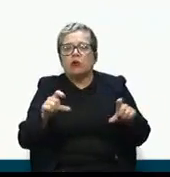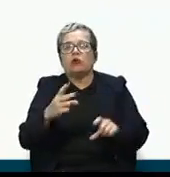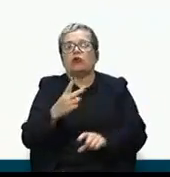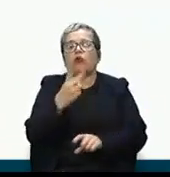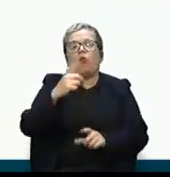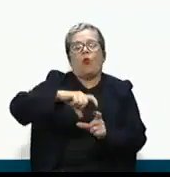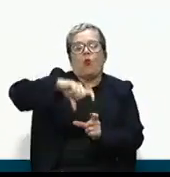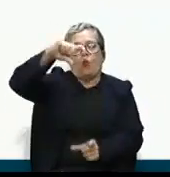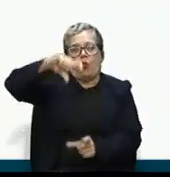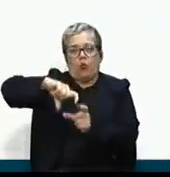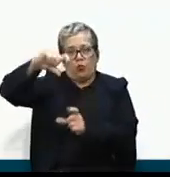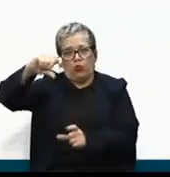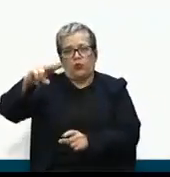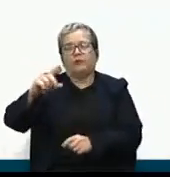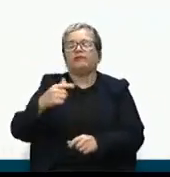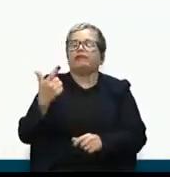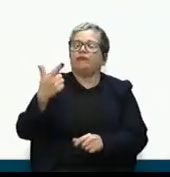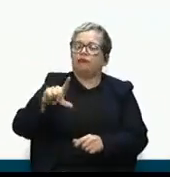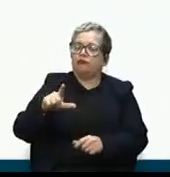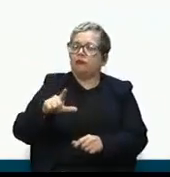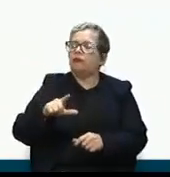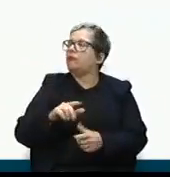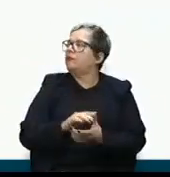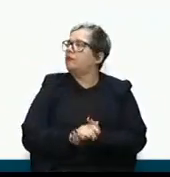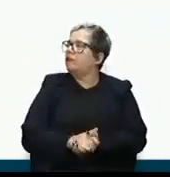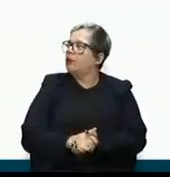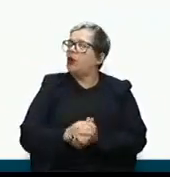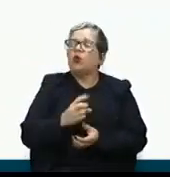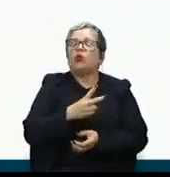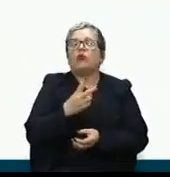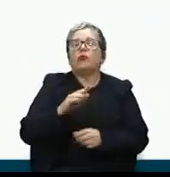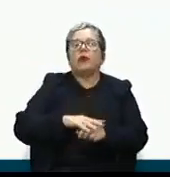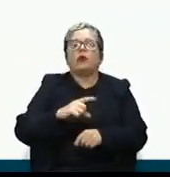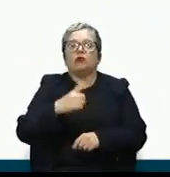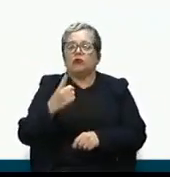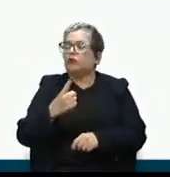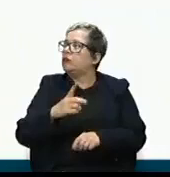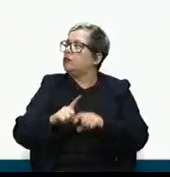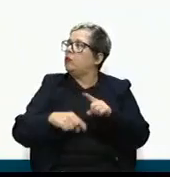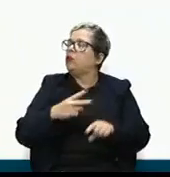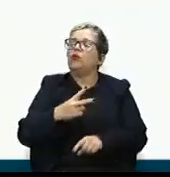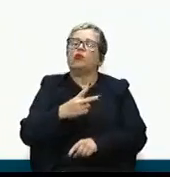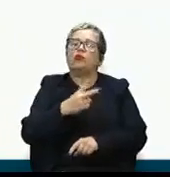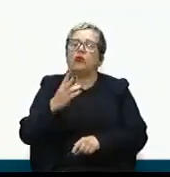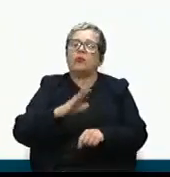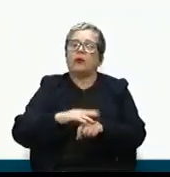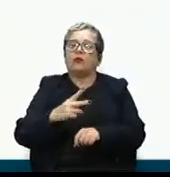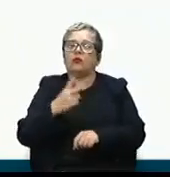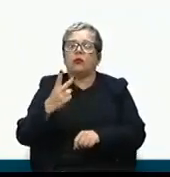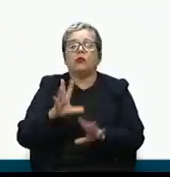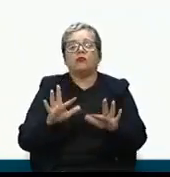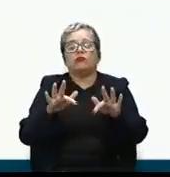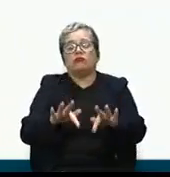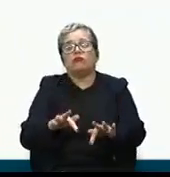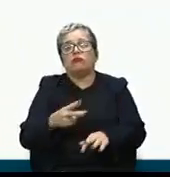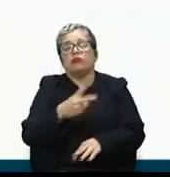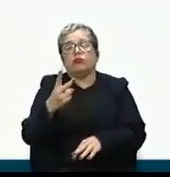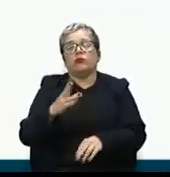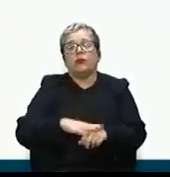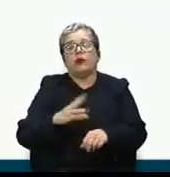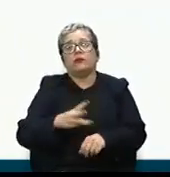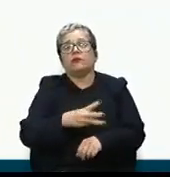mais 1. Depois, 2 mais 2. E por fim,